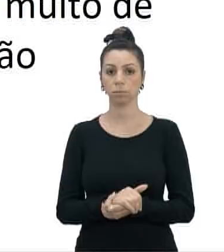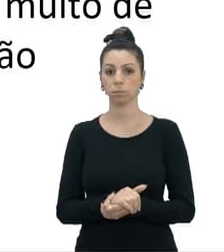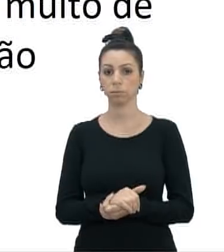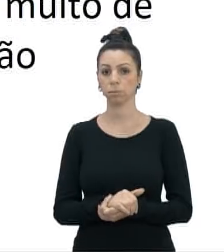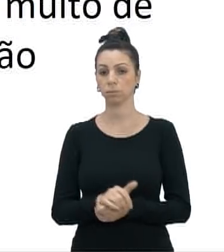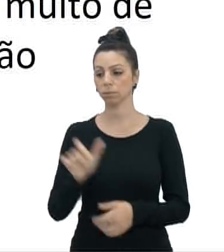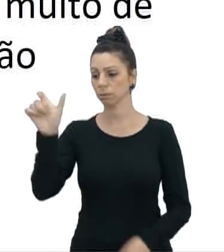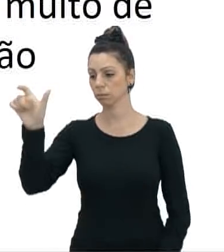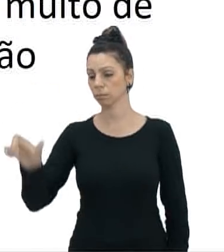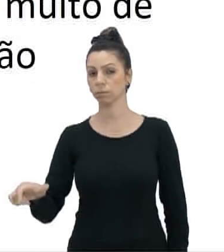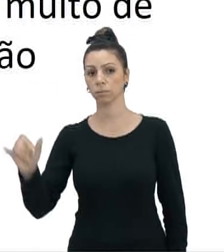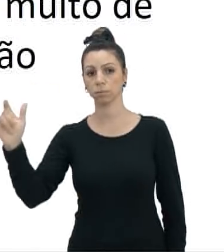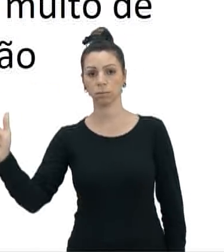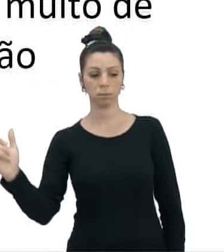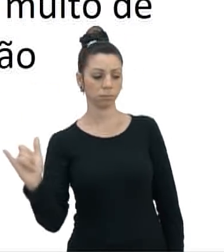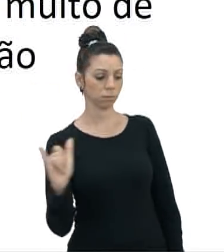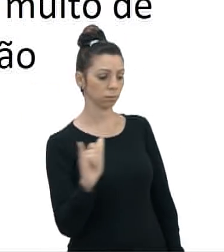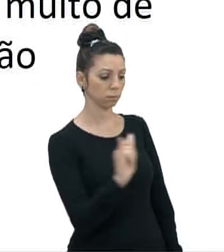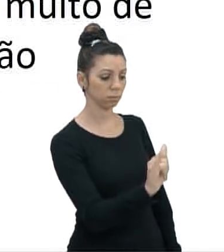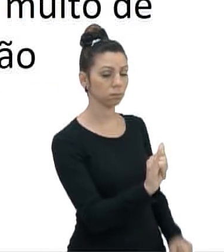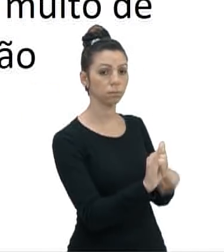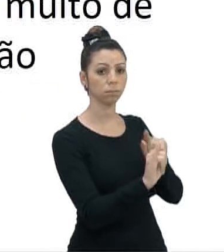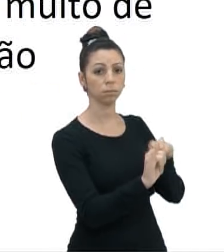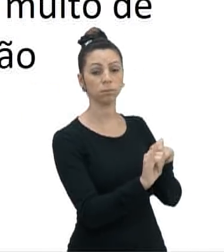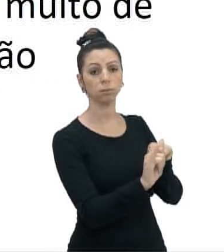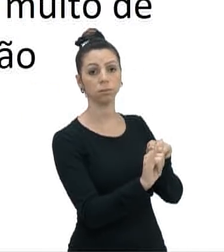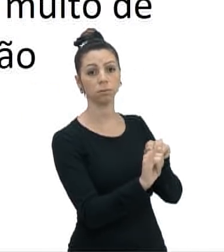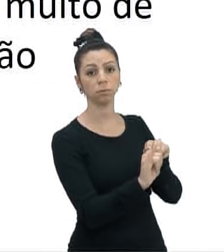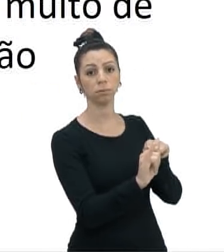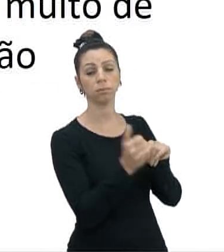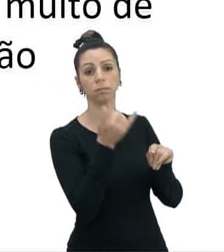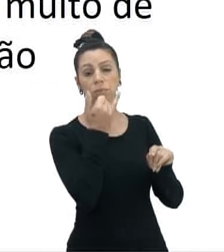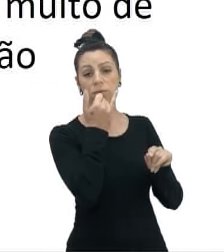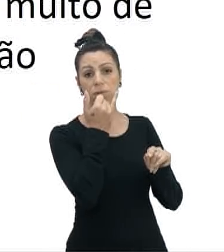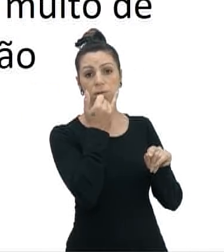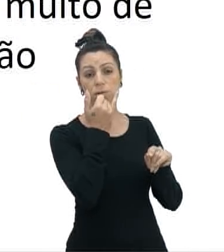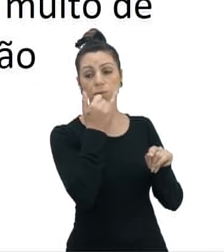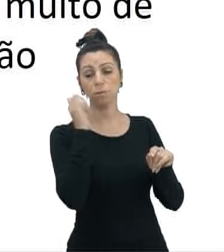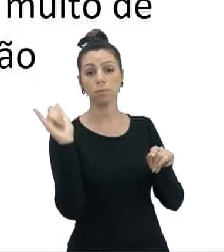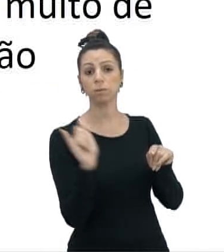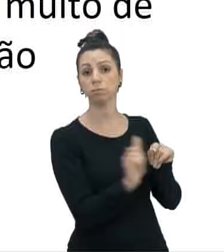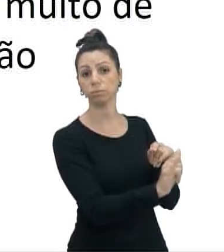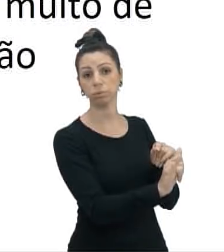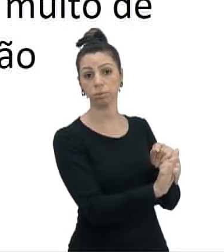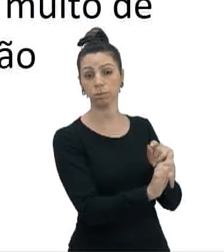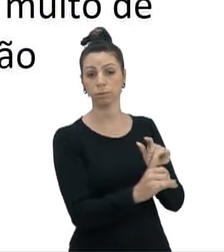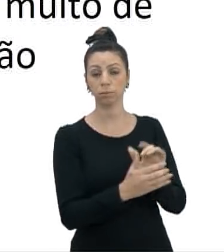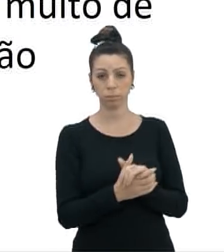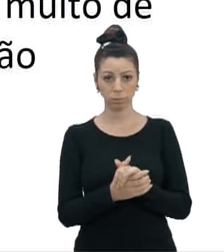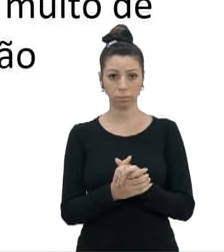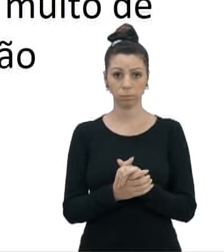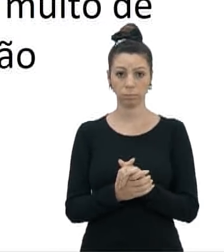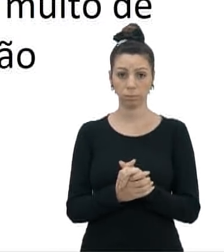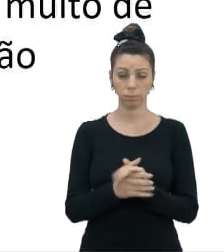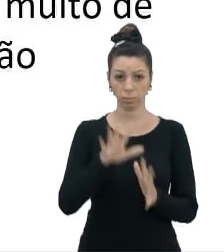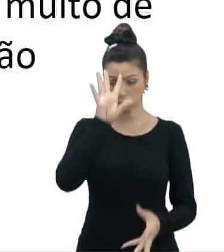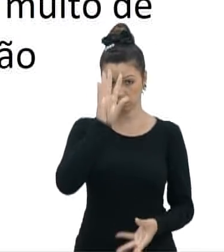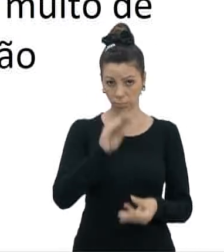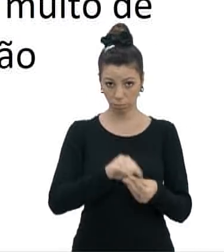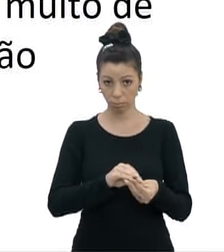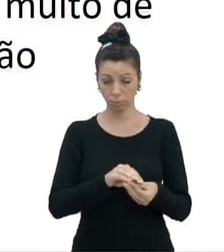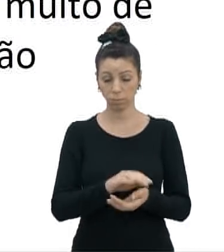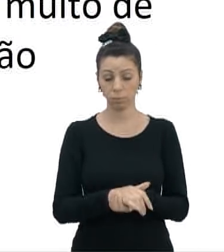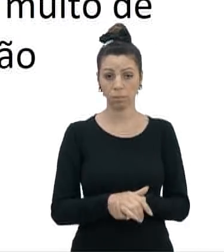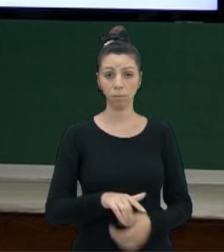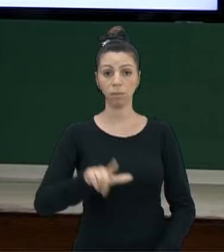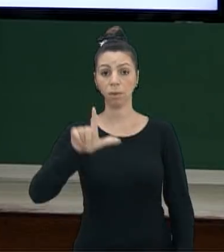pedir desculpas. Pedir desculpas a quem? A Carol. Compreenderam? O lhe causa